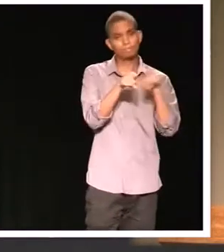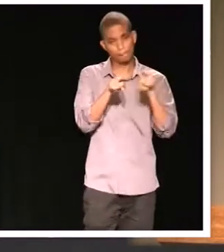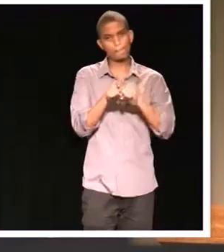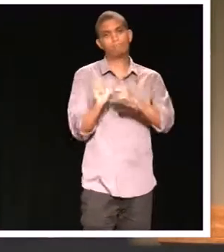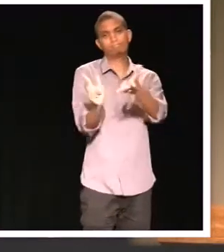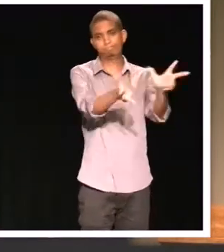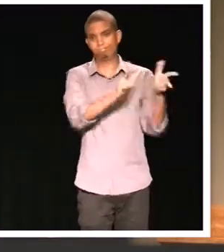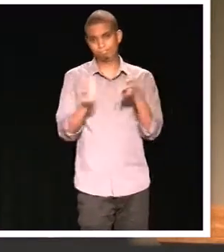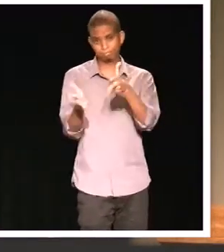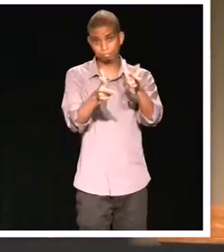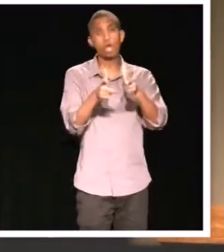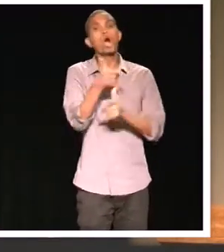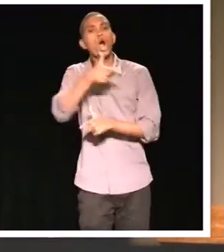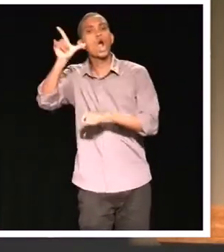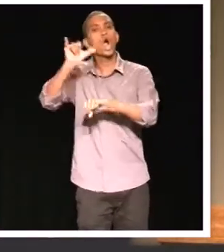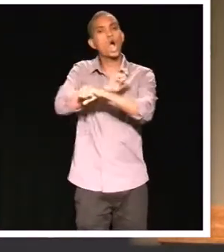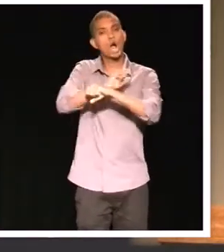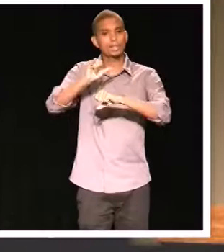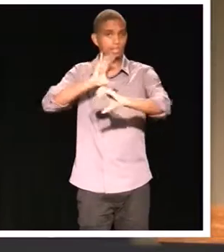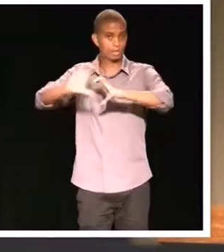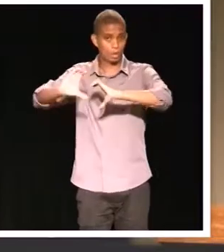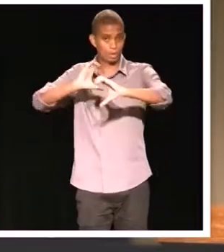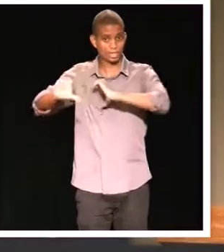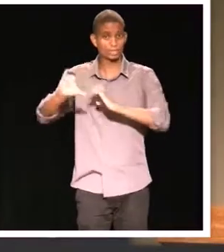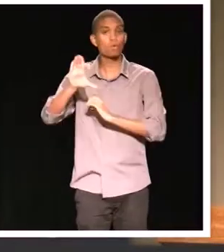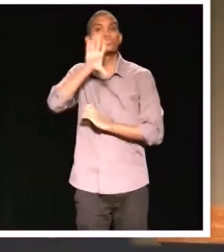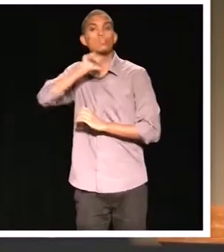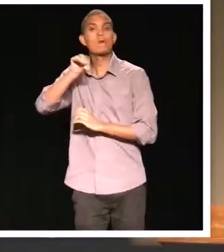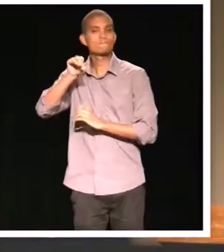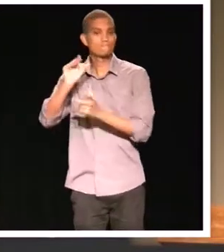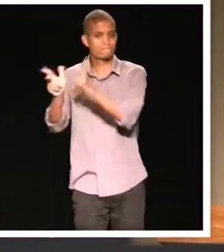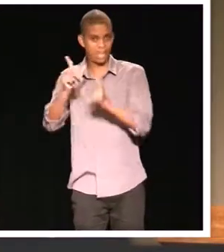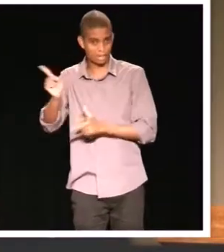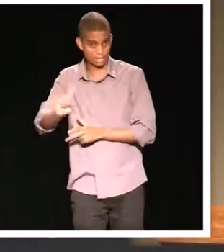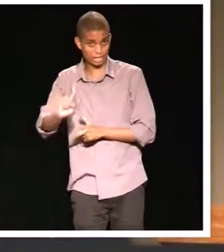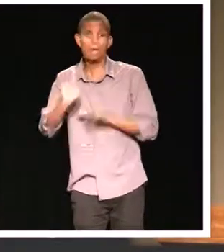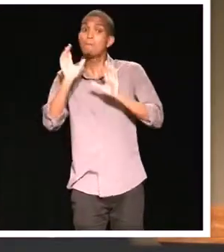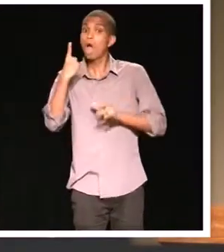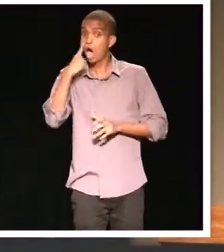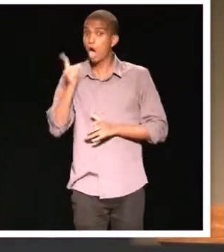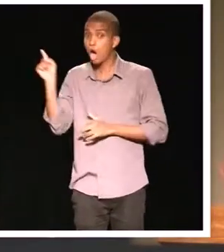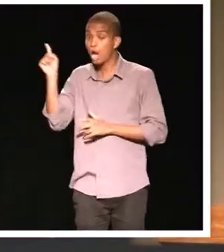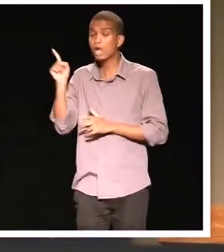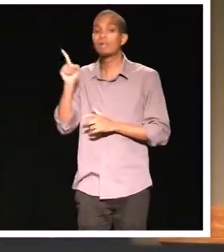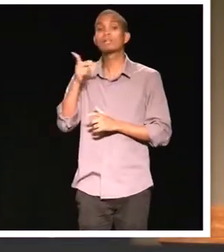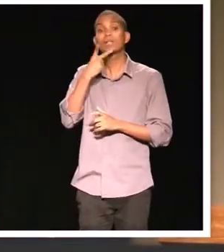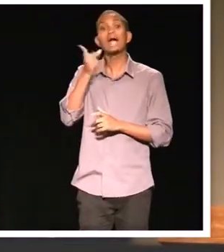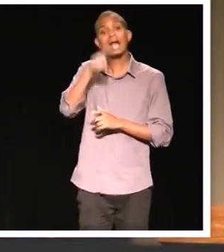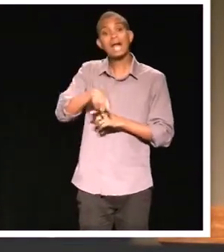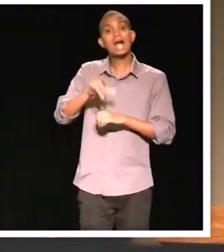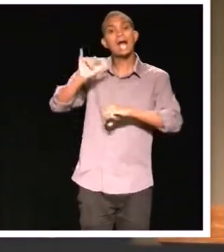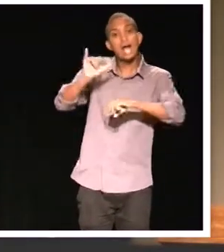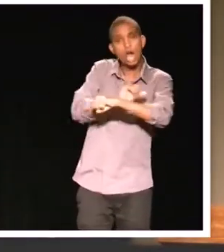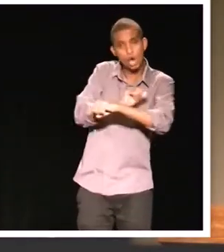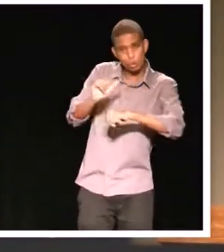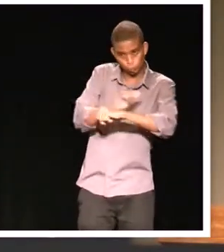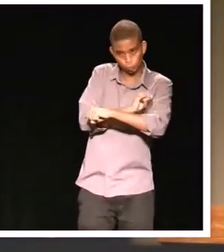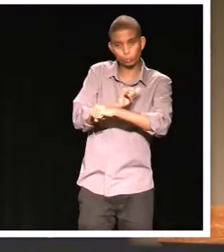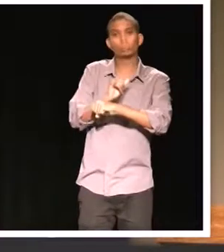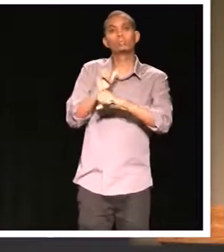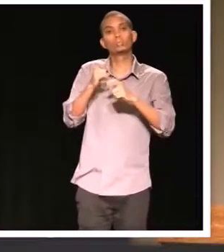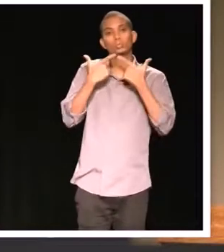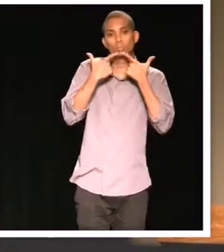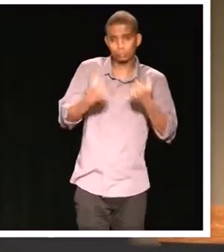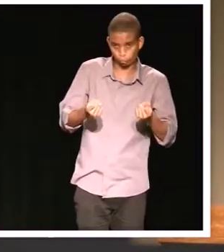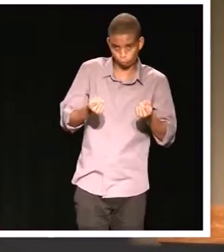de comunicação não falada. Mas vejam que a língua é colocada com um monte de recursos que nada tem a ver com linguística.